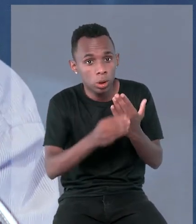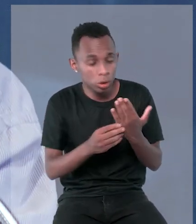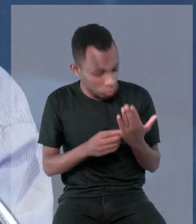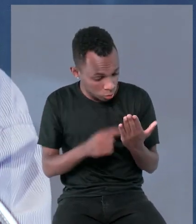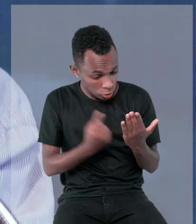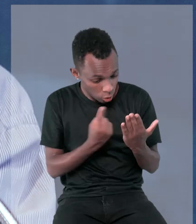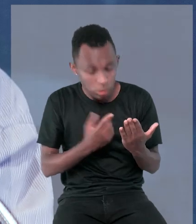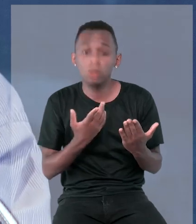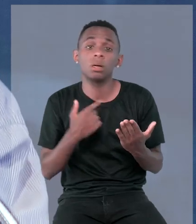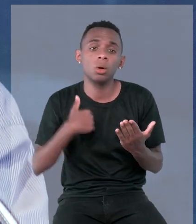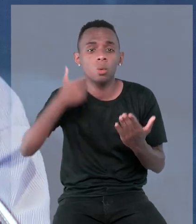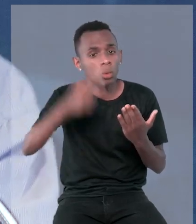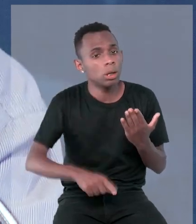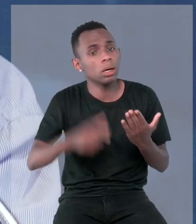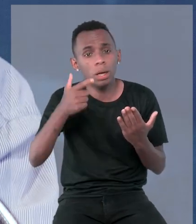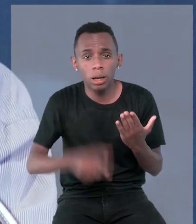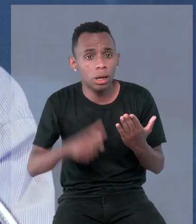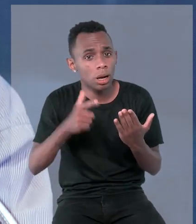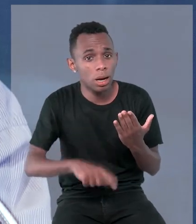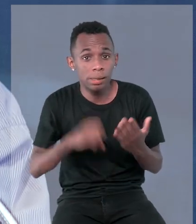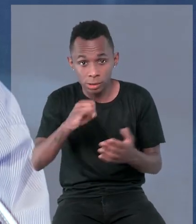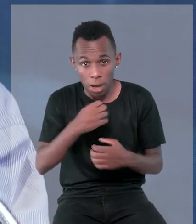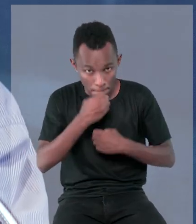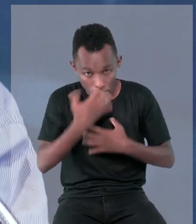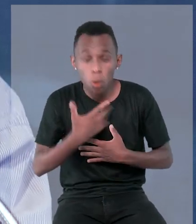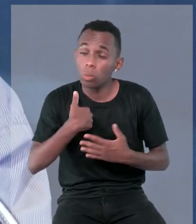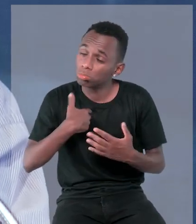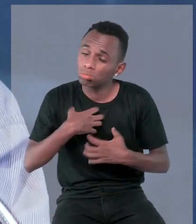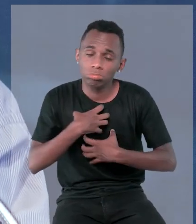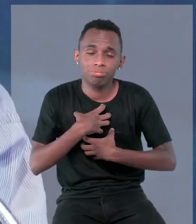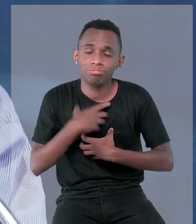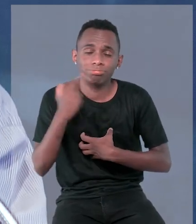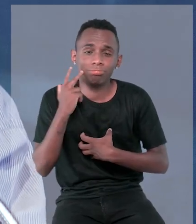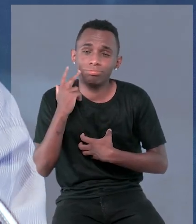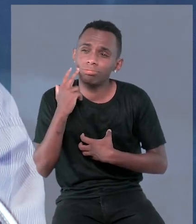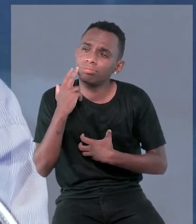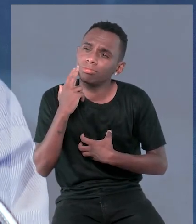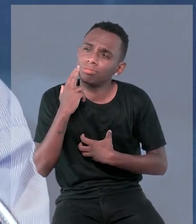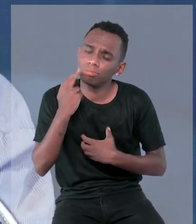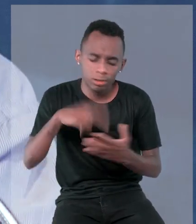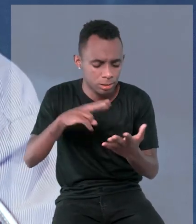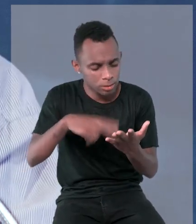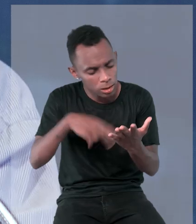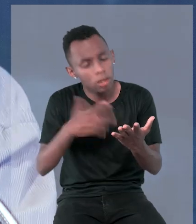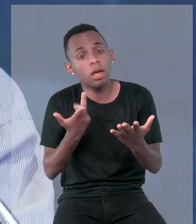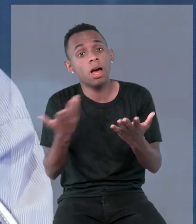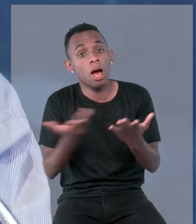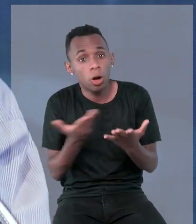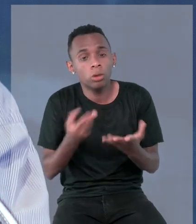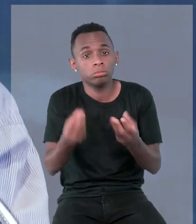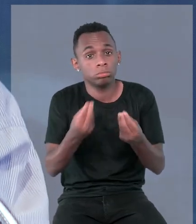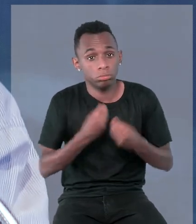biblioteca, porque eu vou ler ele N vezes. E se o livro é bom, eu não enjoo. Então eu li a primeira vez, li a segunda, e agora eu tornei a receber o